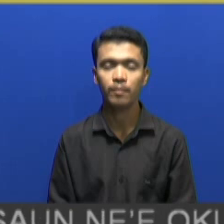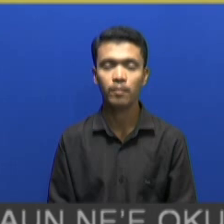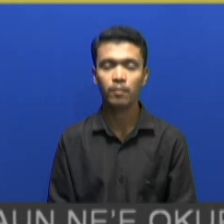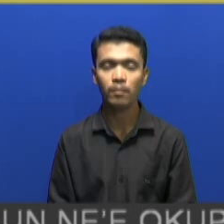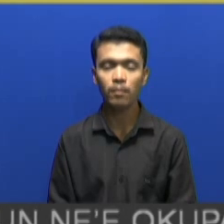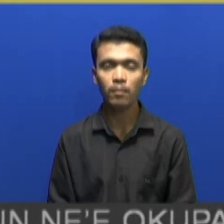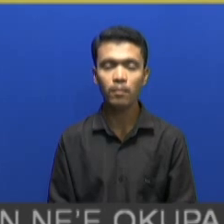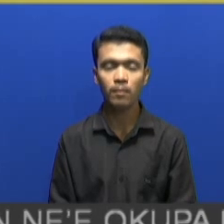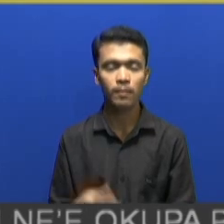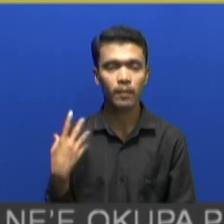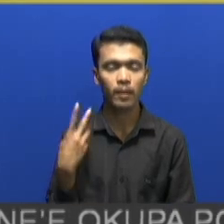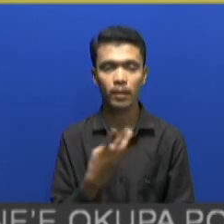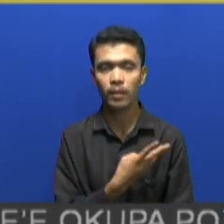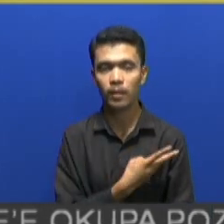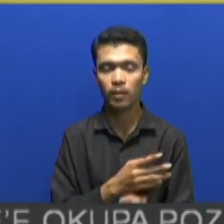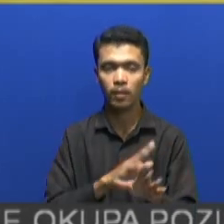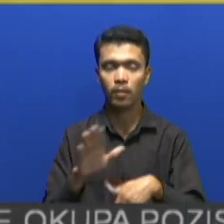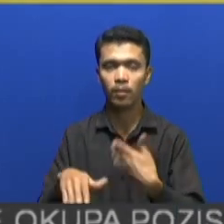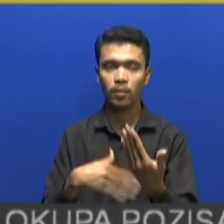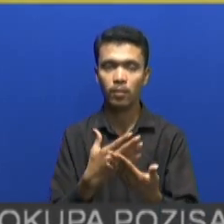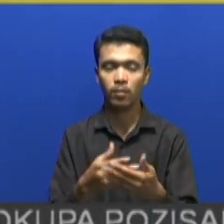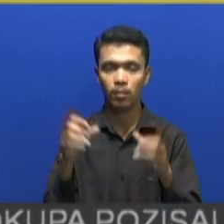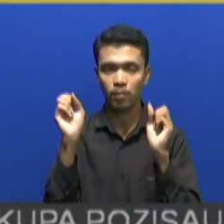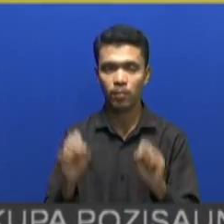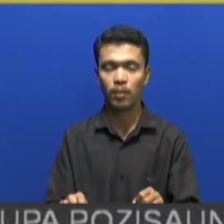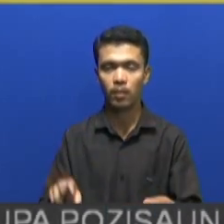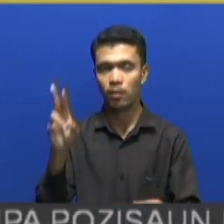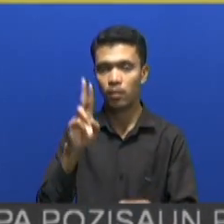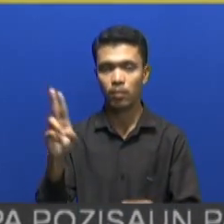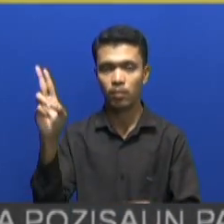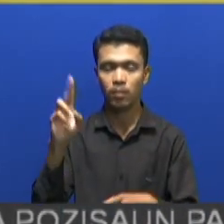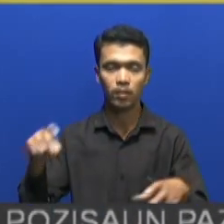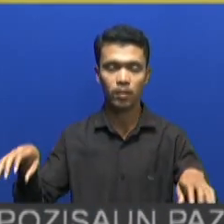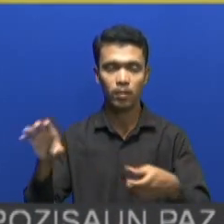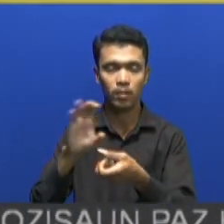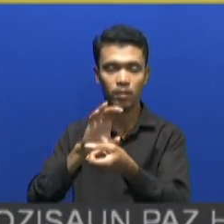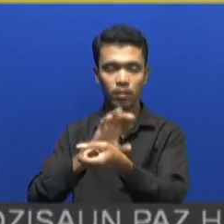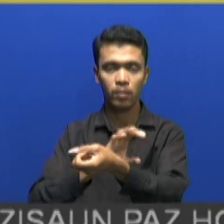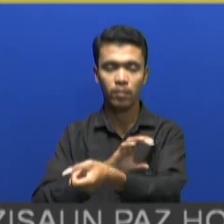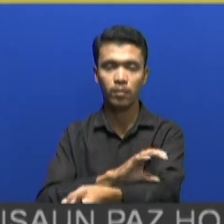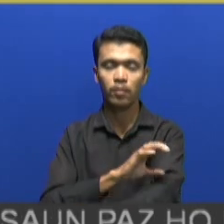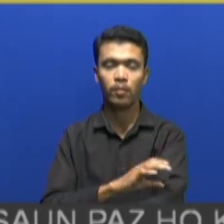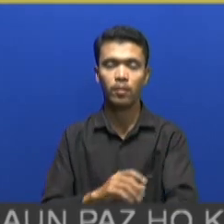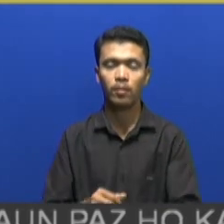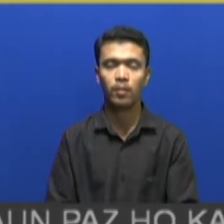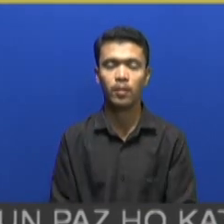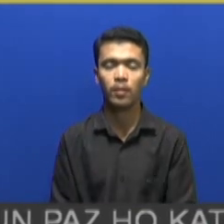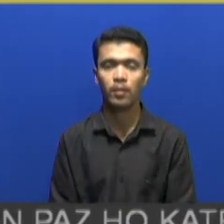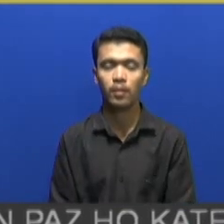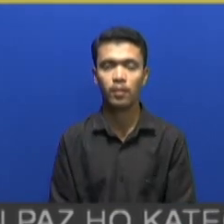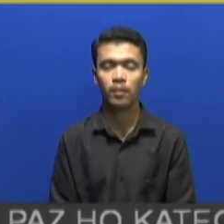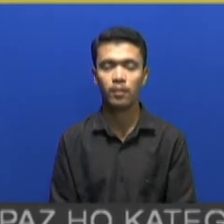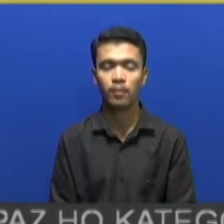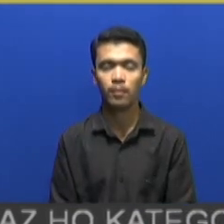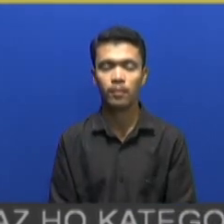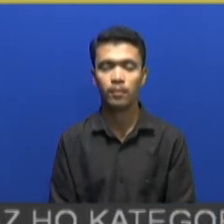Ita Sira memang nai bo computador, serviço Word, Excel, itu labarak liu, mais na